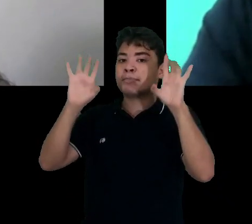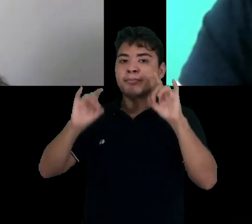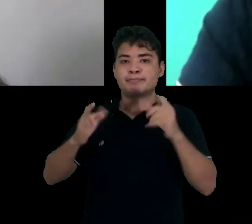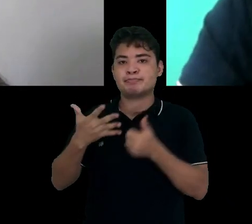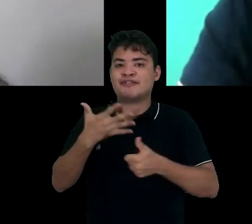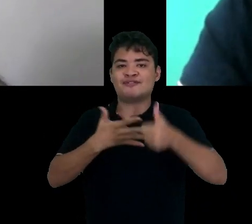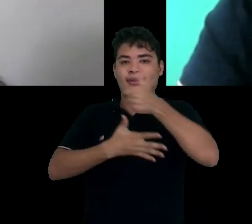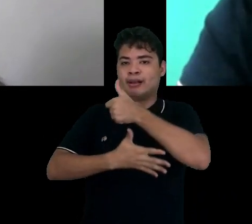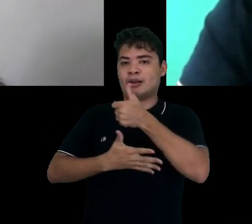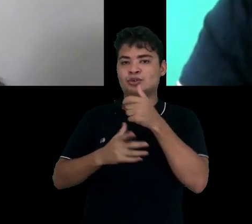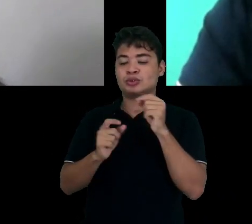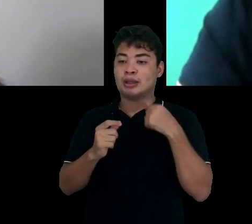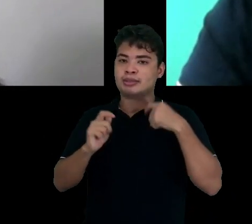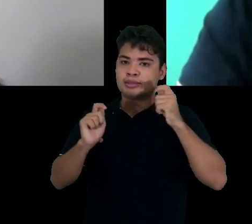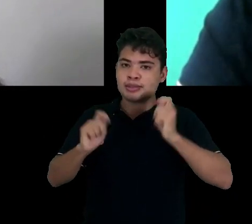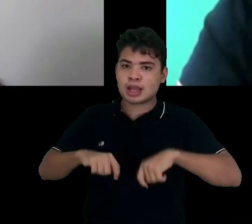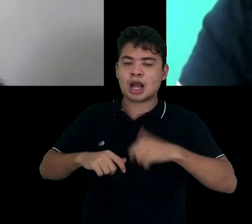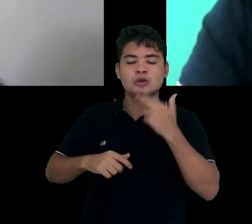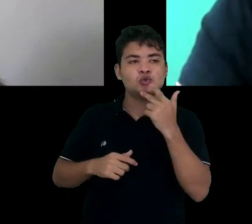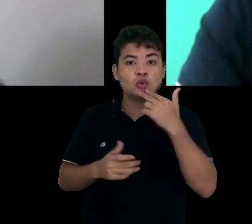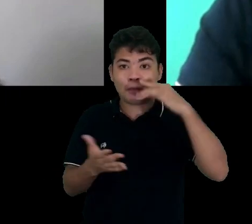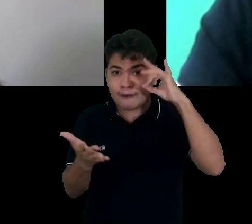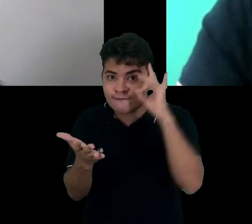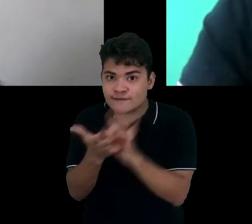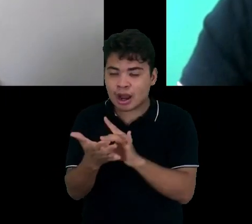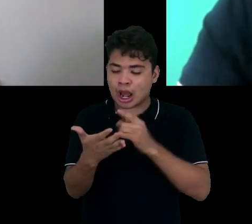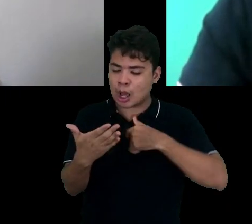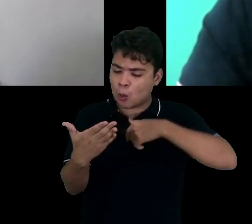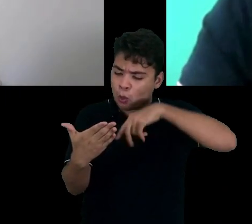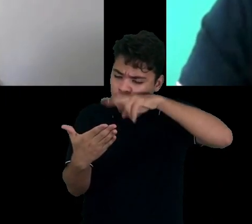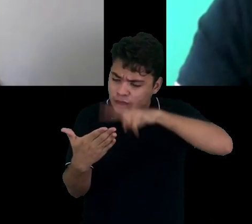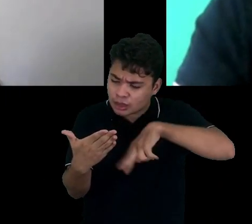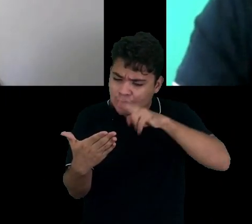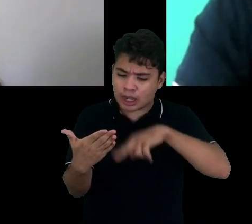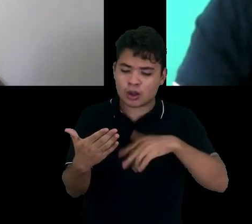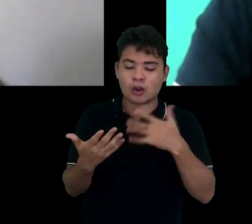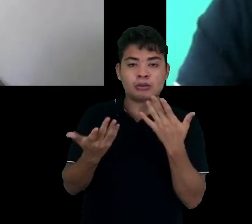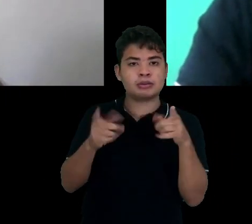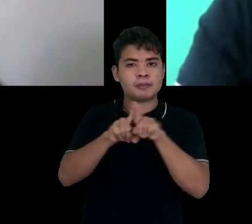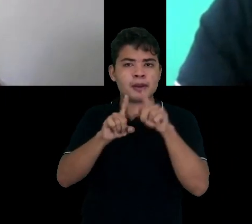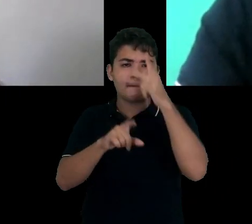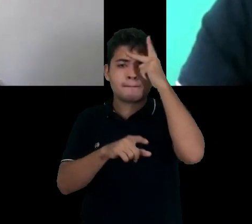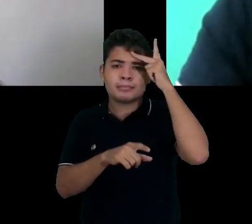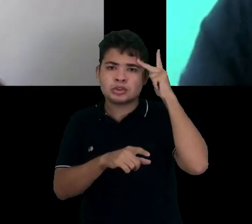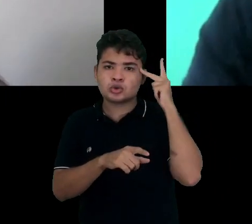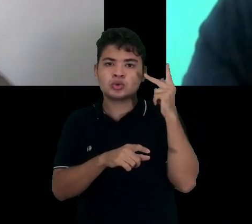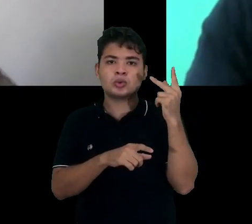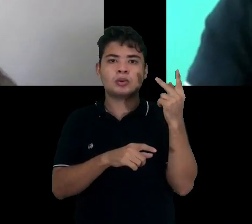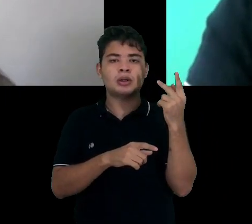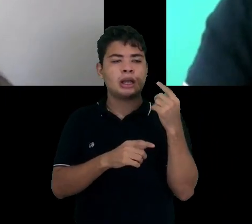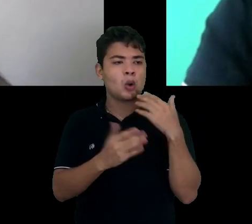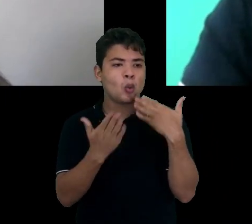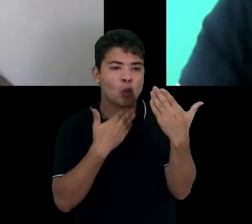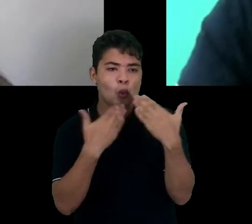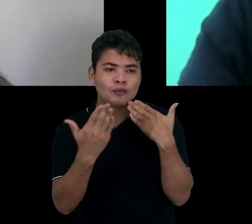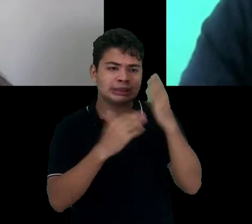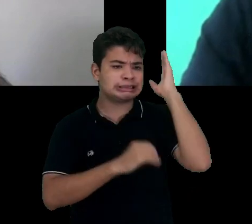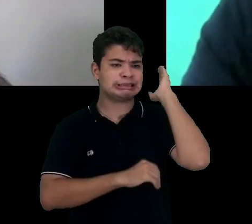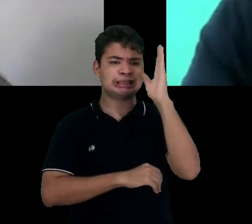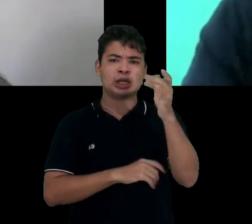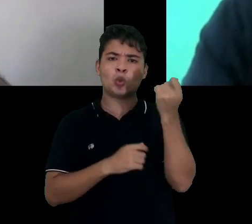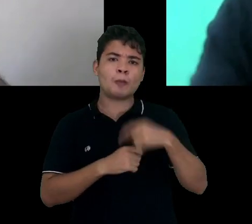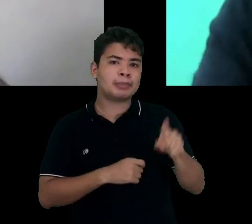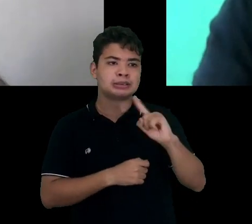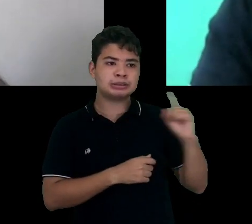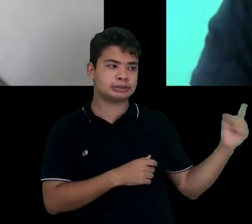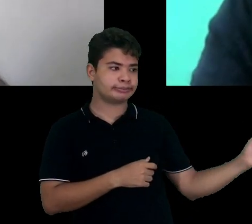gente poder ler alguma coisa no idioma original, nós podemos conversar com pessoas diretamente, sem